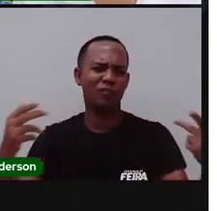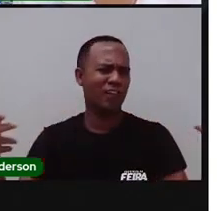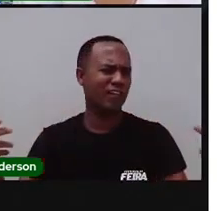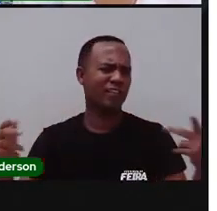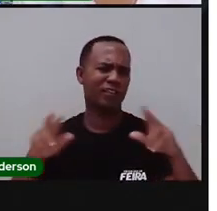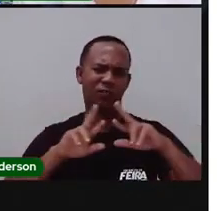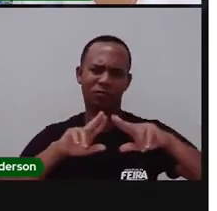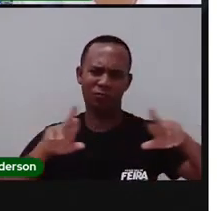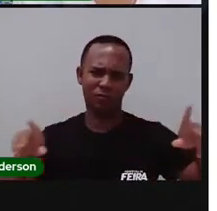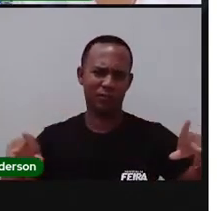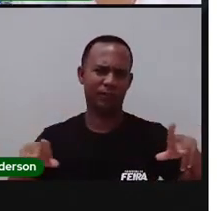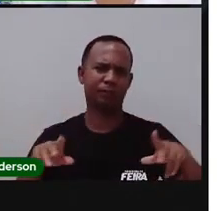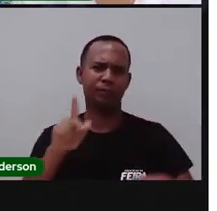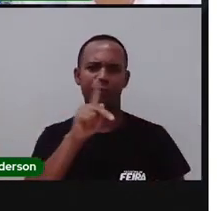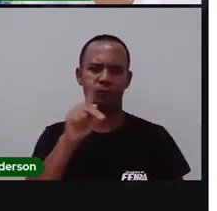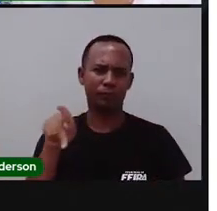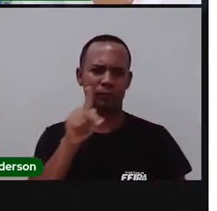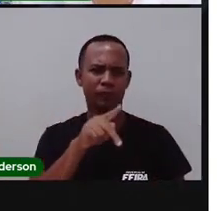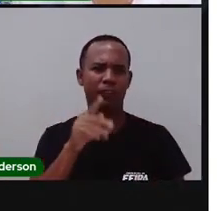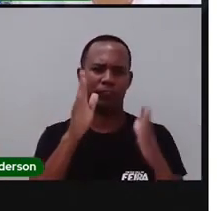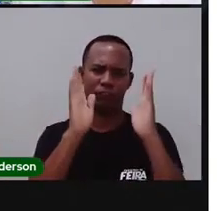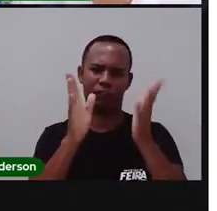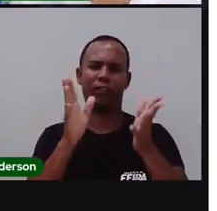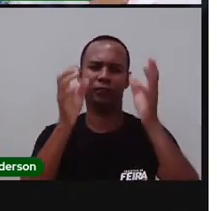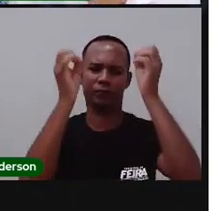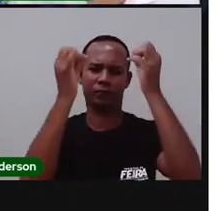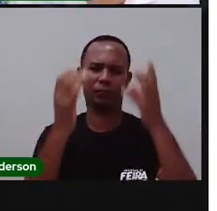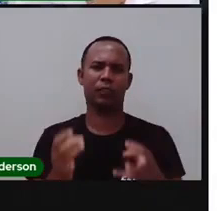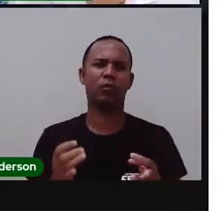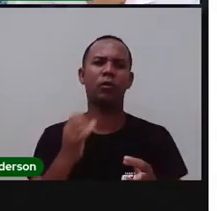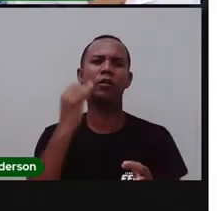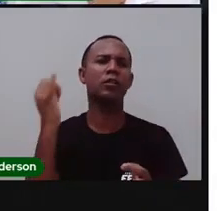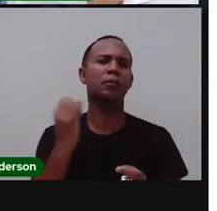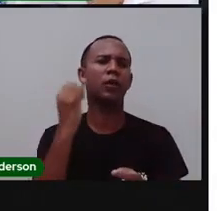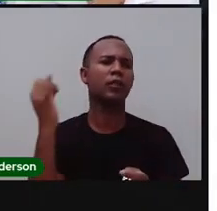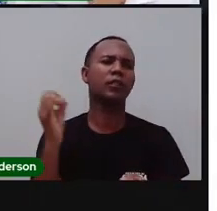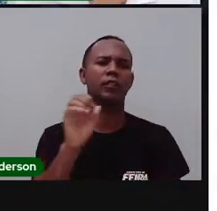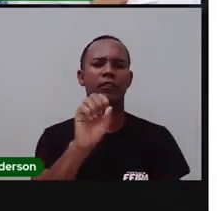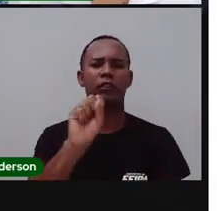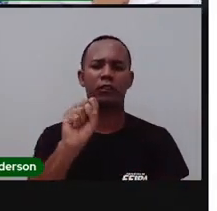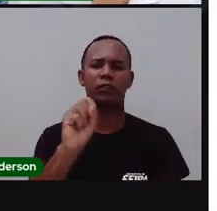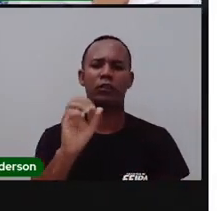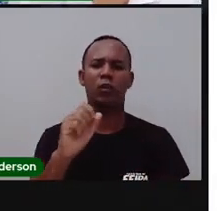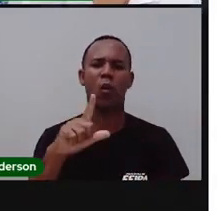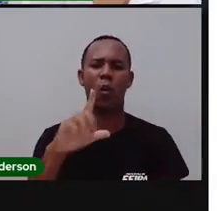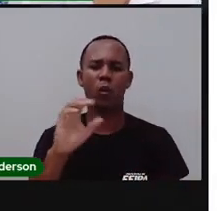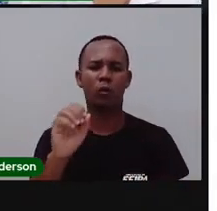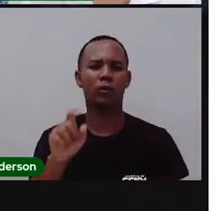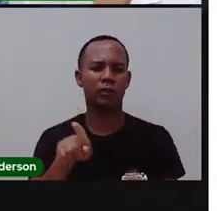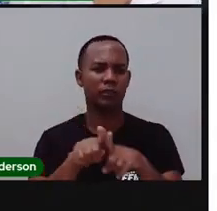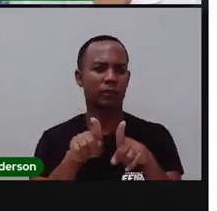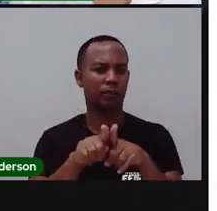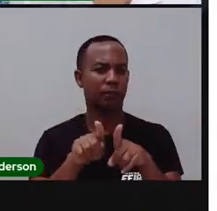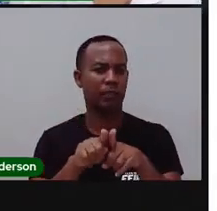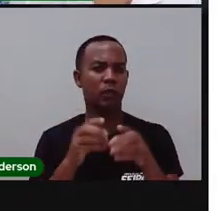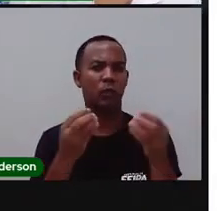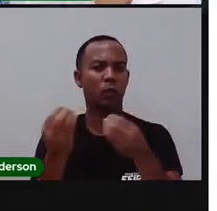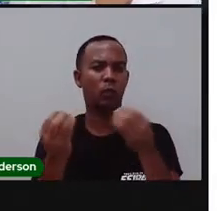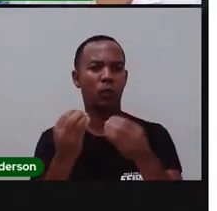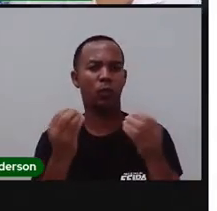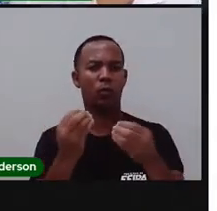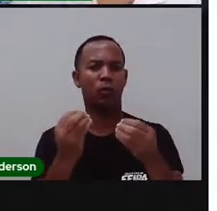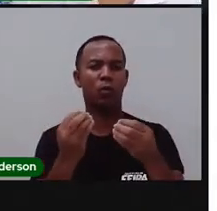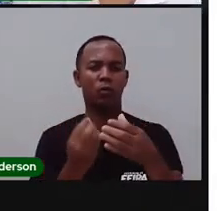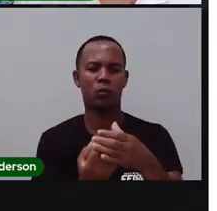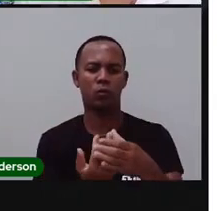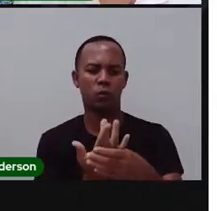já tratou com vocês, né? Sobre a importância do solo, principalmente nessa questão da agricultura. Vocês já pararam para pensar